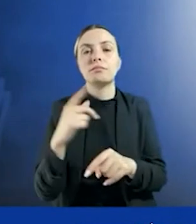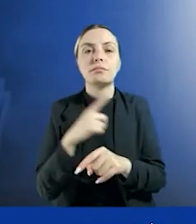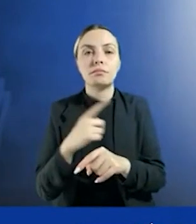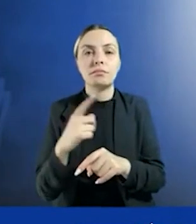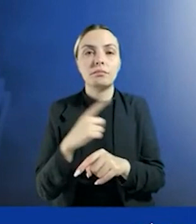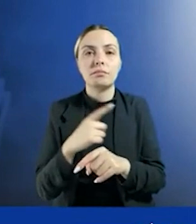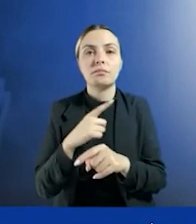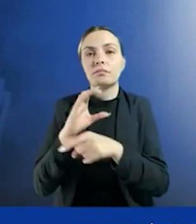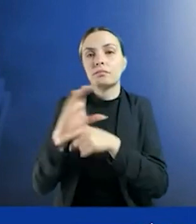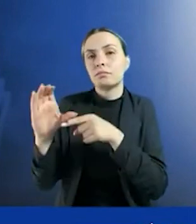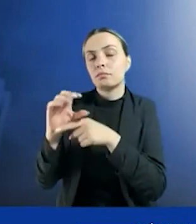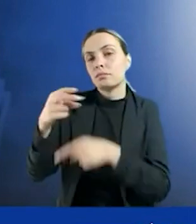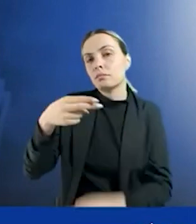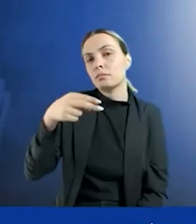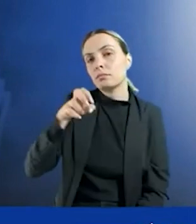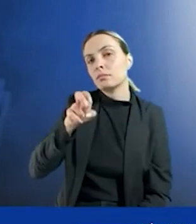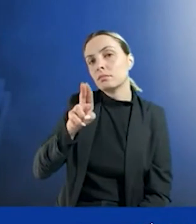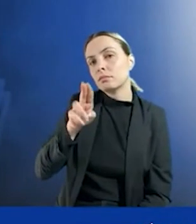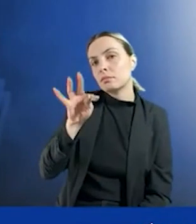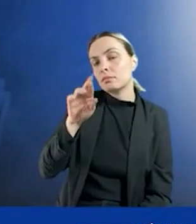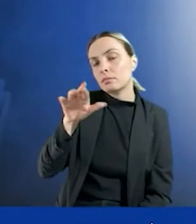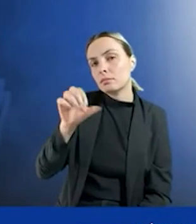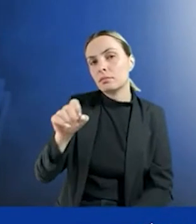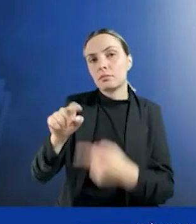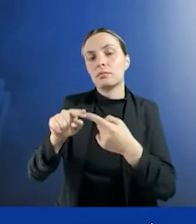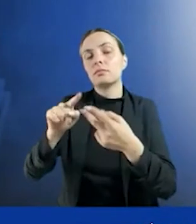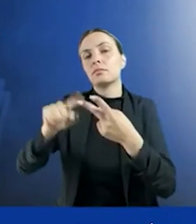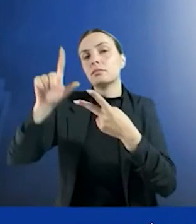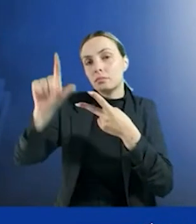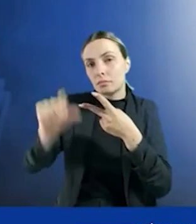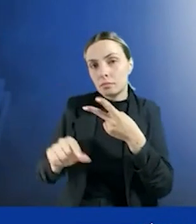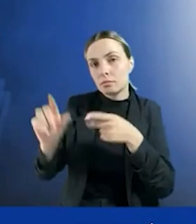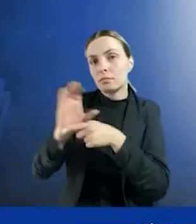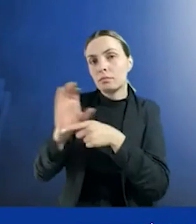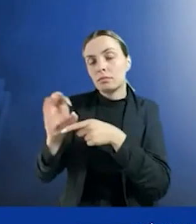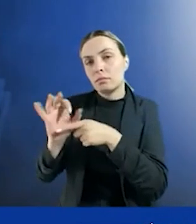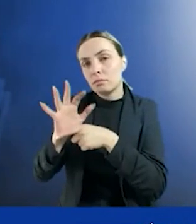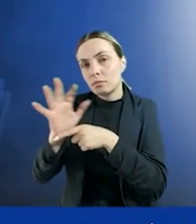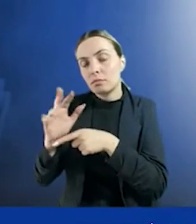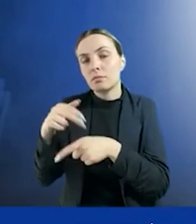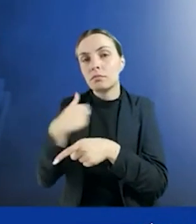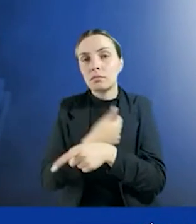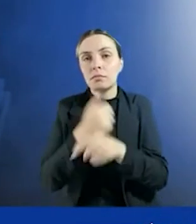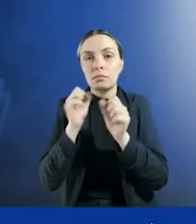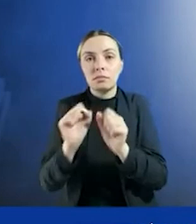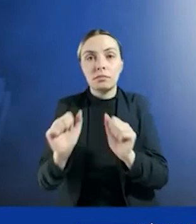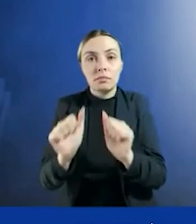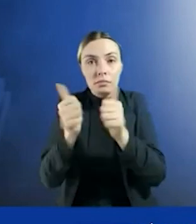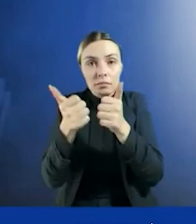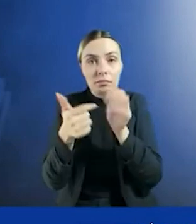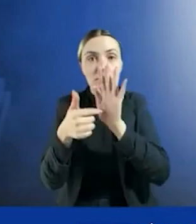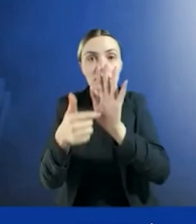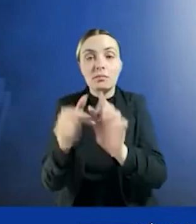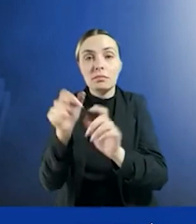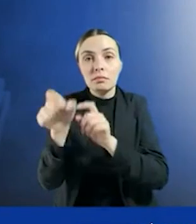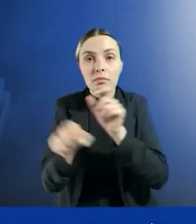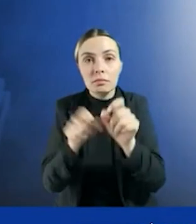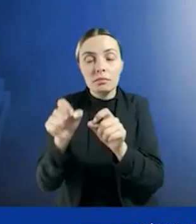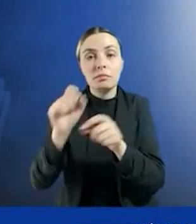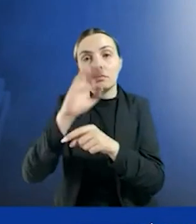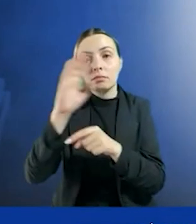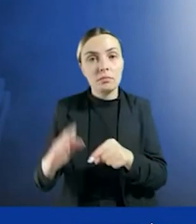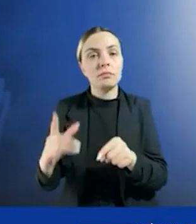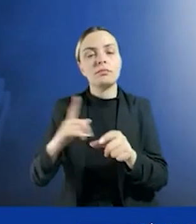neutro, baixa emissão de carbono, e onde nós podemos, então, melhorar e mostrar que o Brasil, sim, tem condições